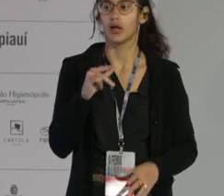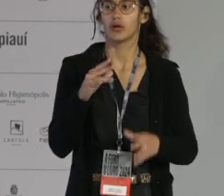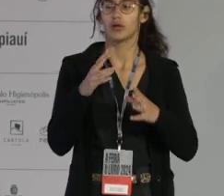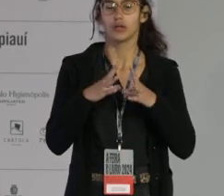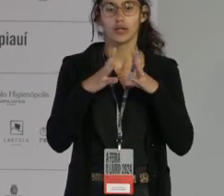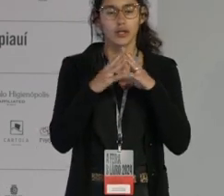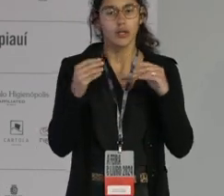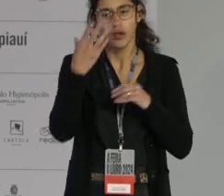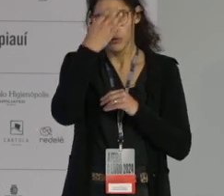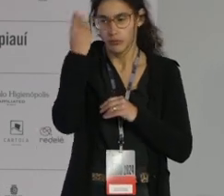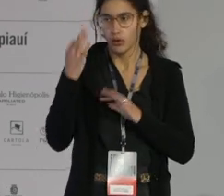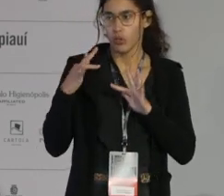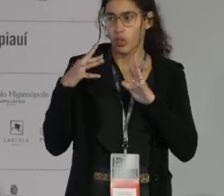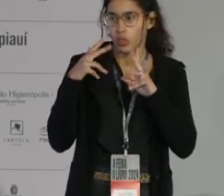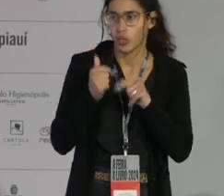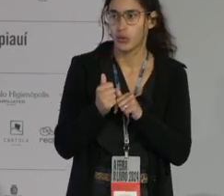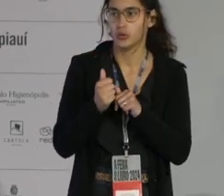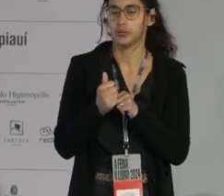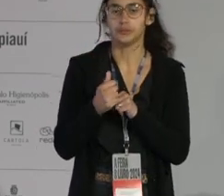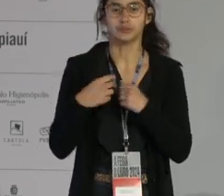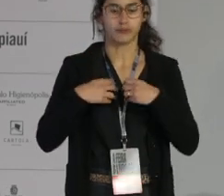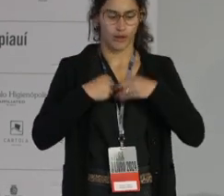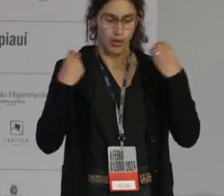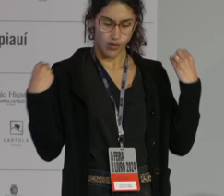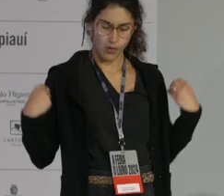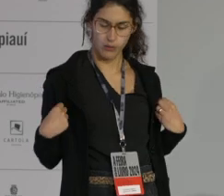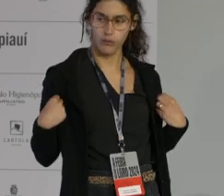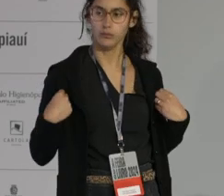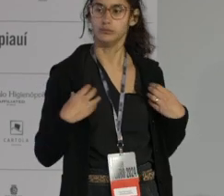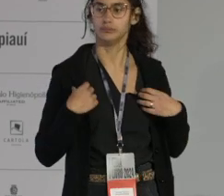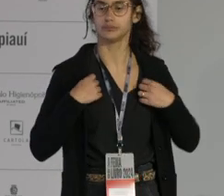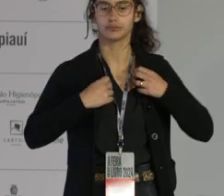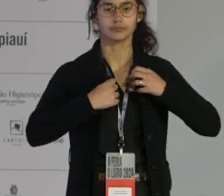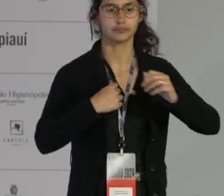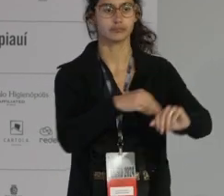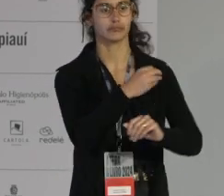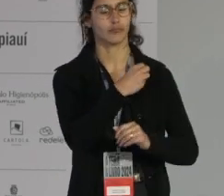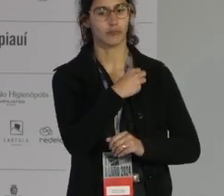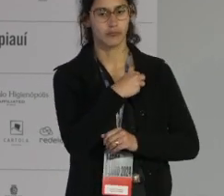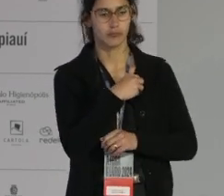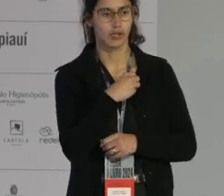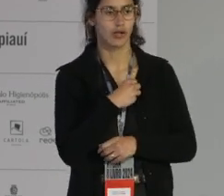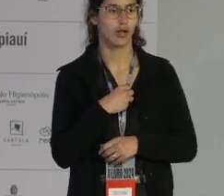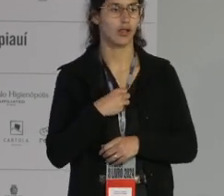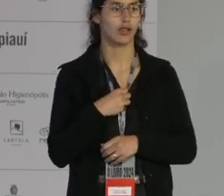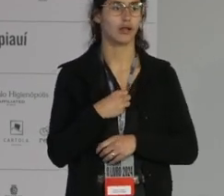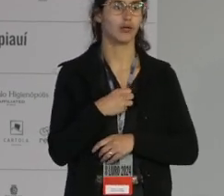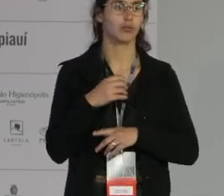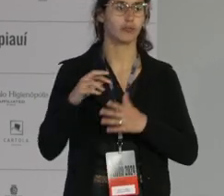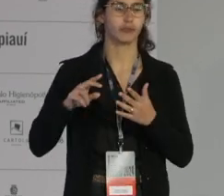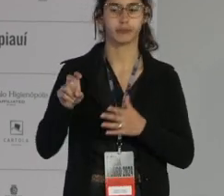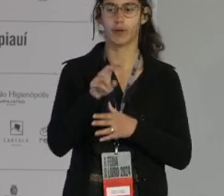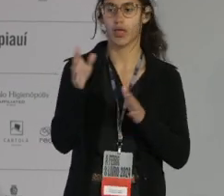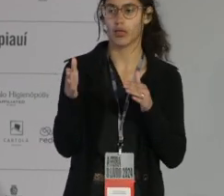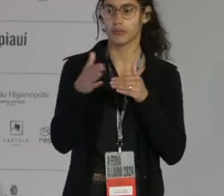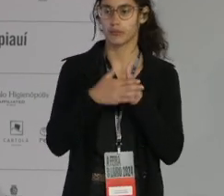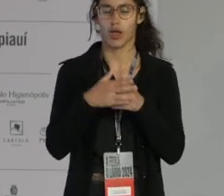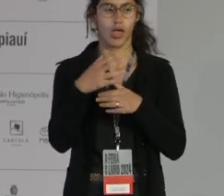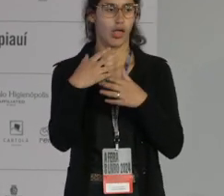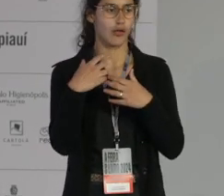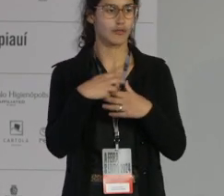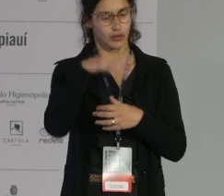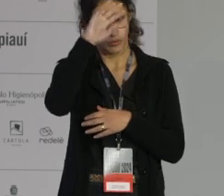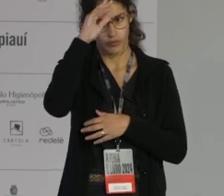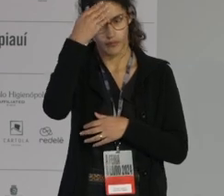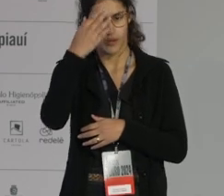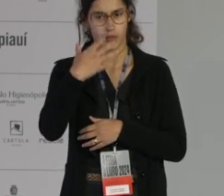tudo, tira a roupa, é picado por cobras e se fere, vai ficando com febre.